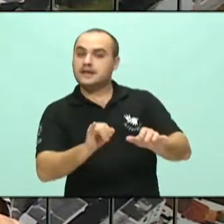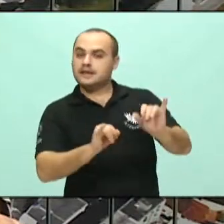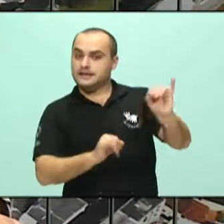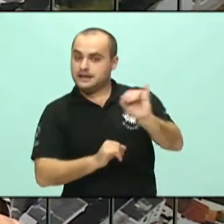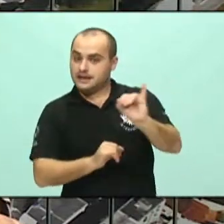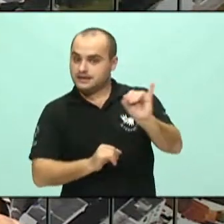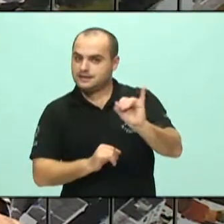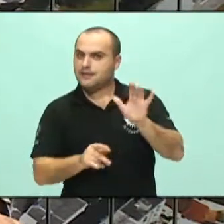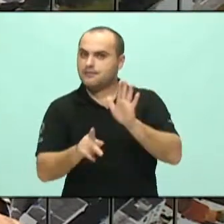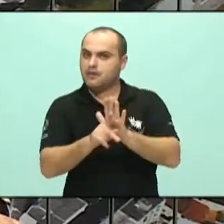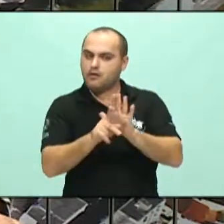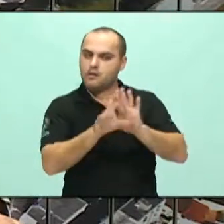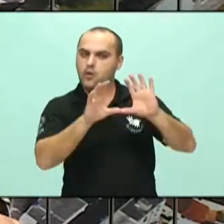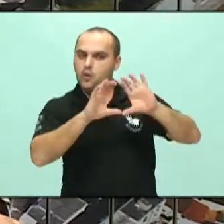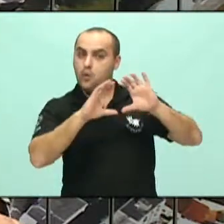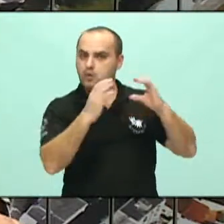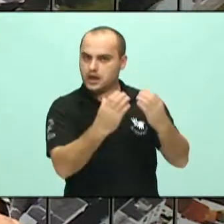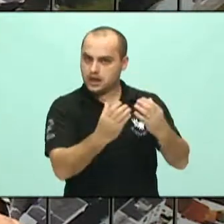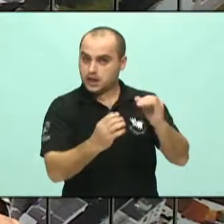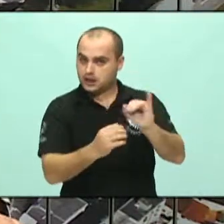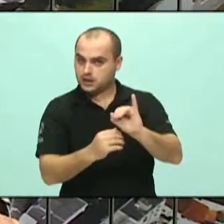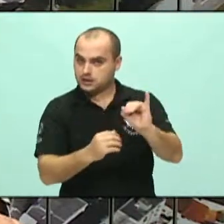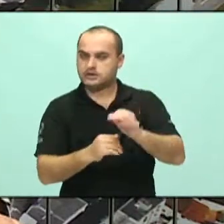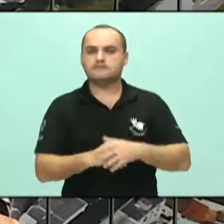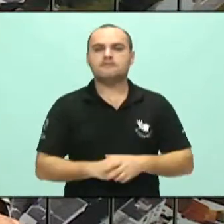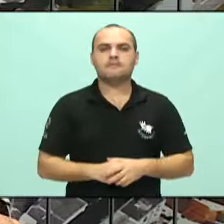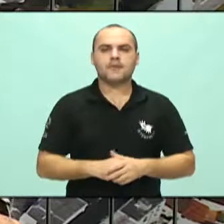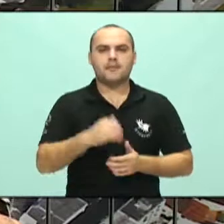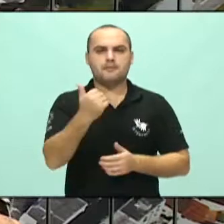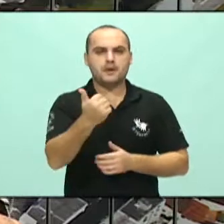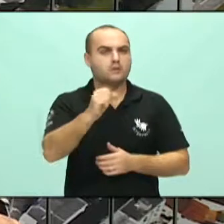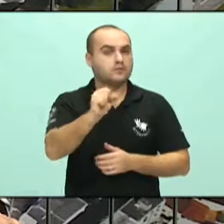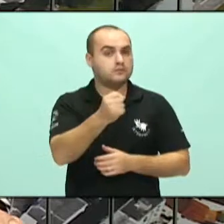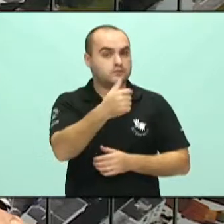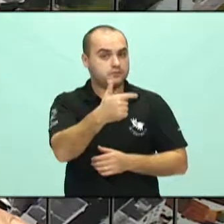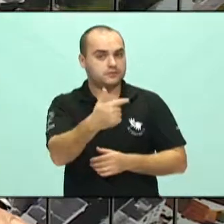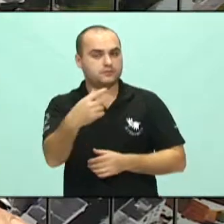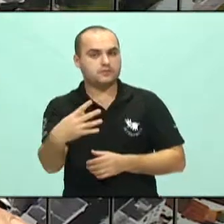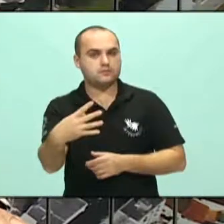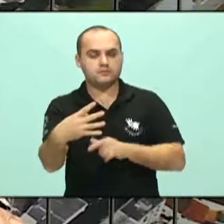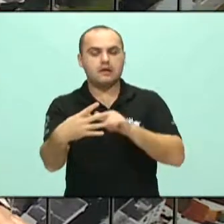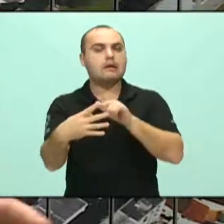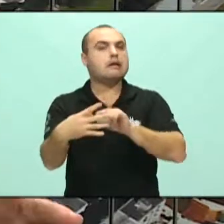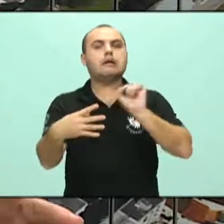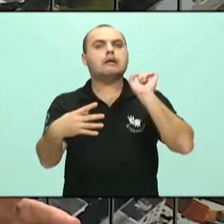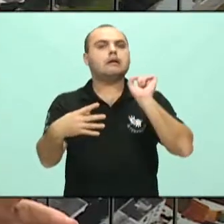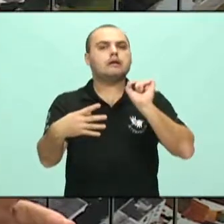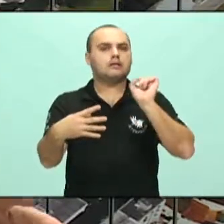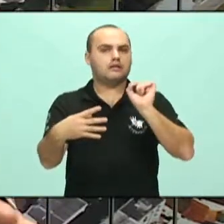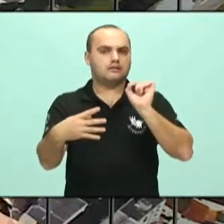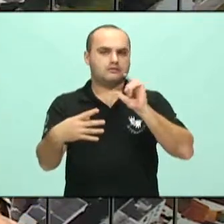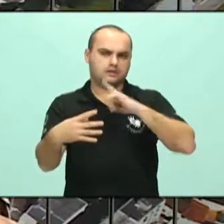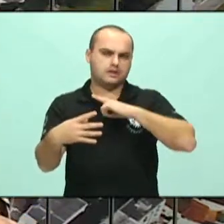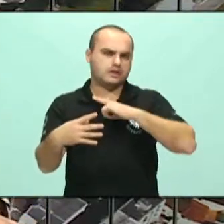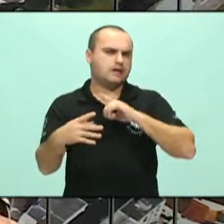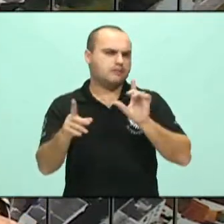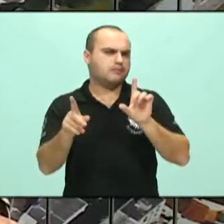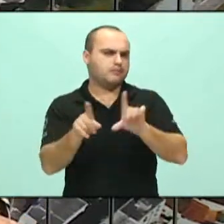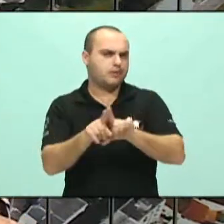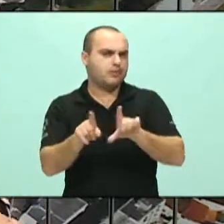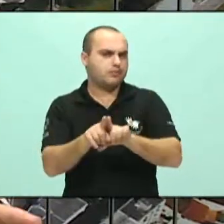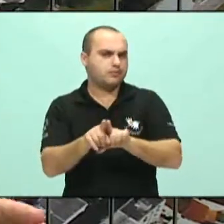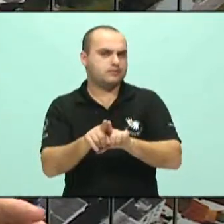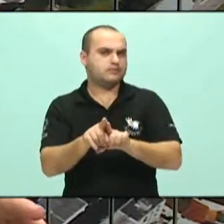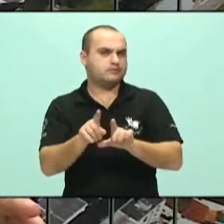como comunidade, em 1824, pertencia ao termo, como se dizia